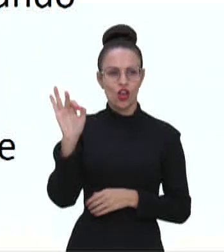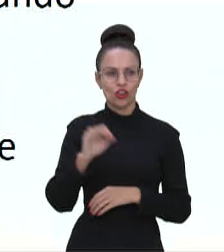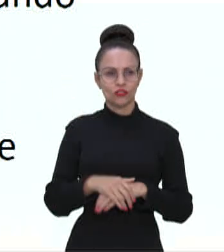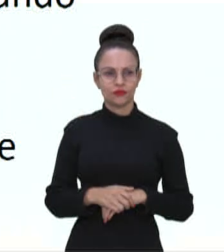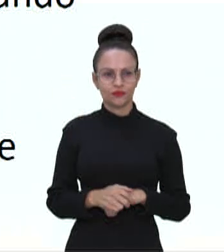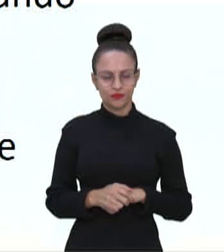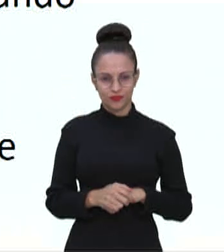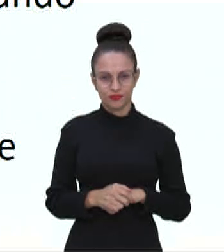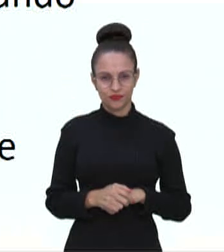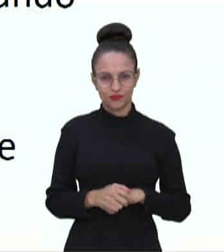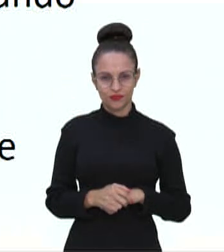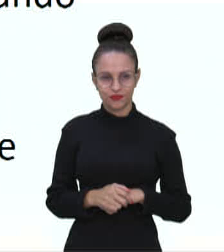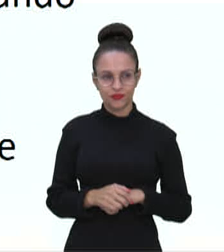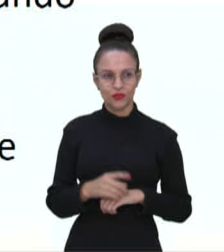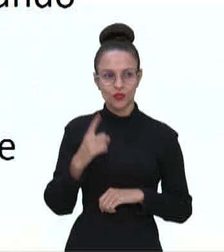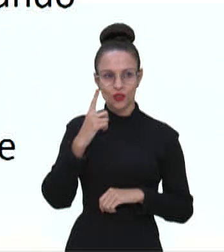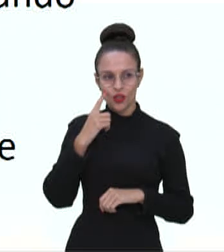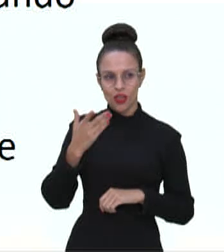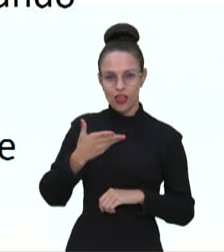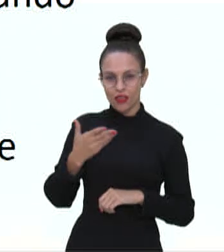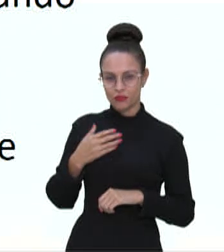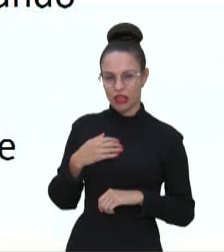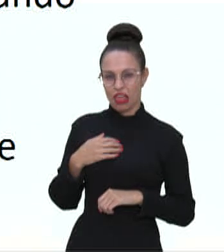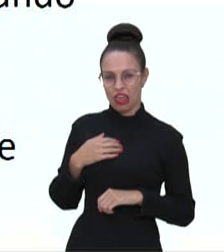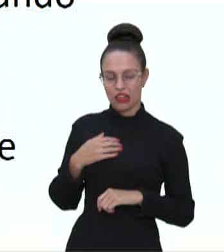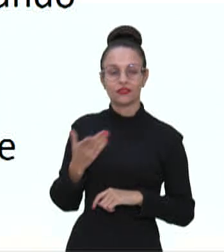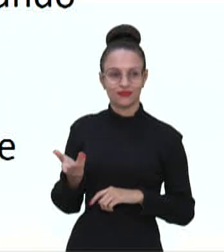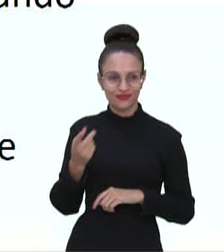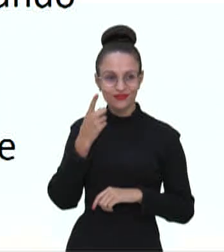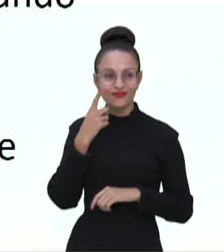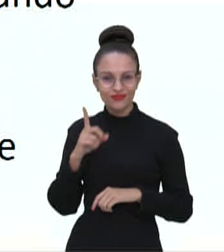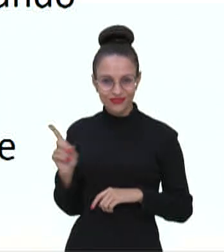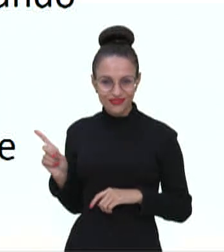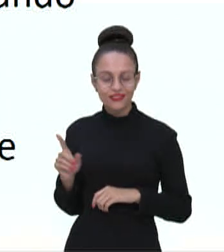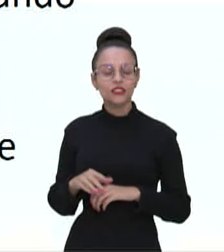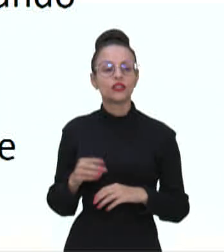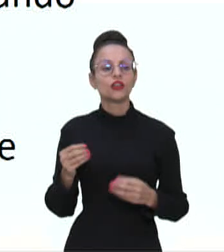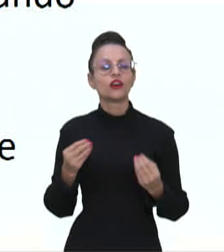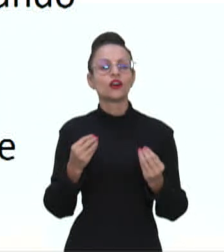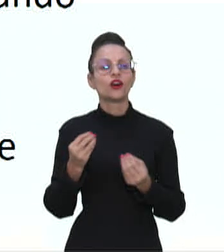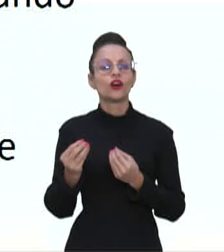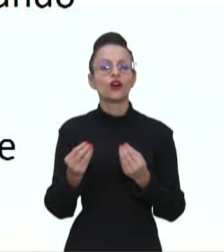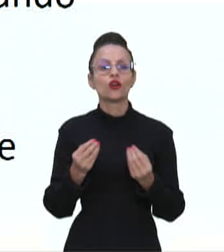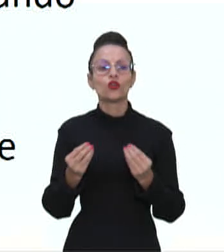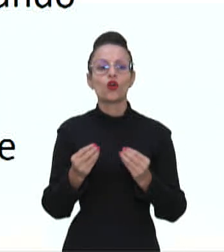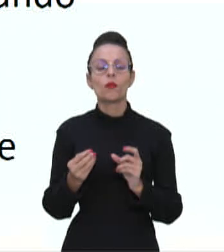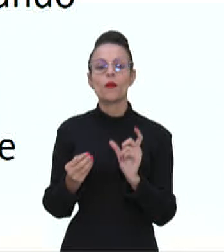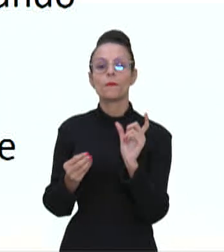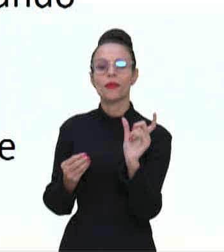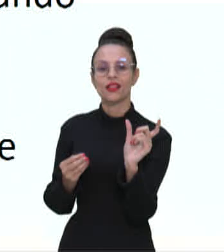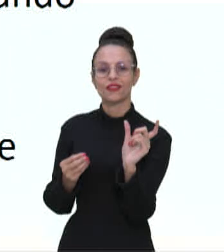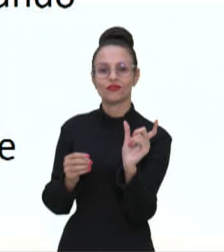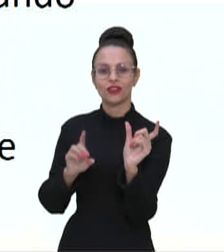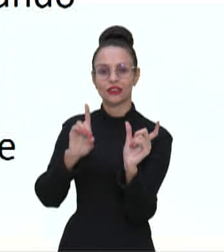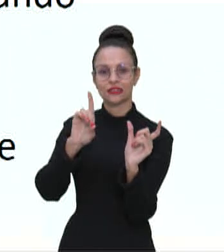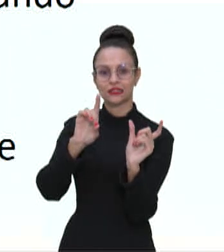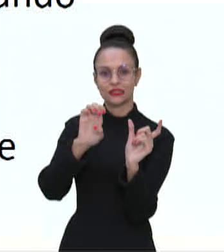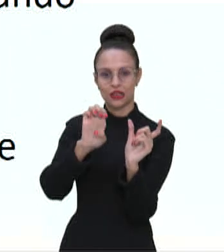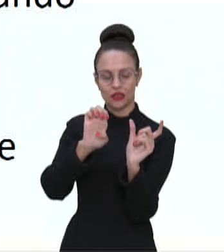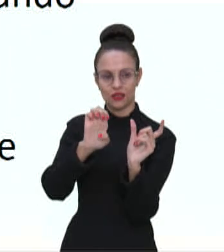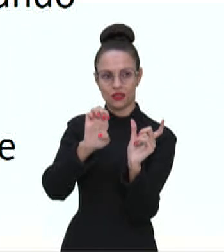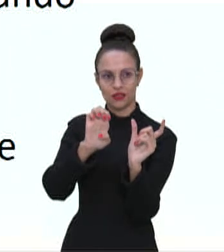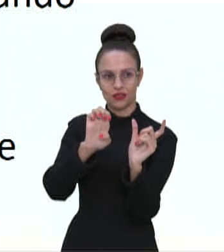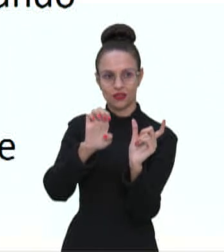Blé. E vem lá o amiguinho e fala, blé. Como eu posso classificar a palavra de no